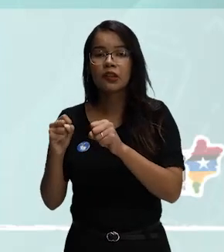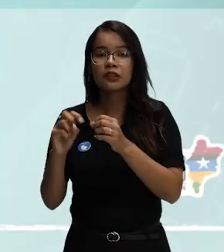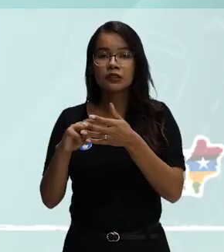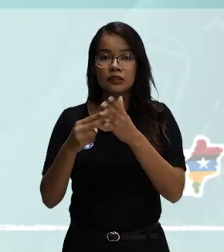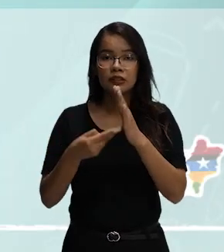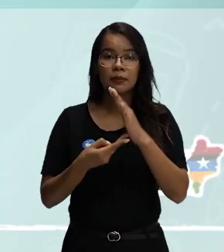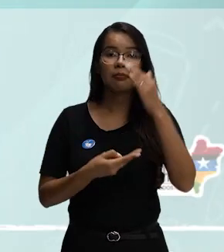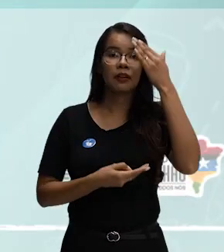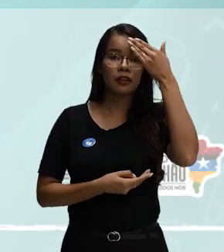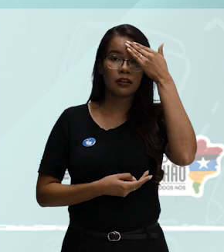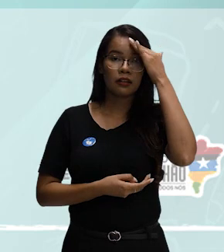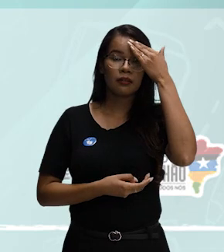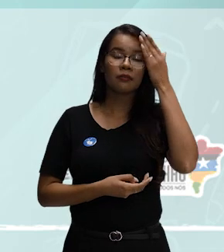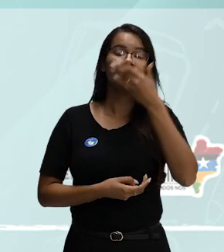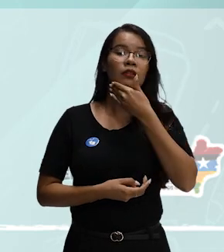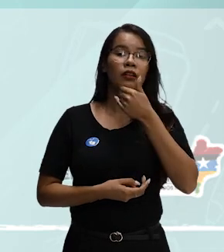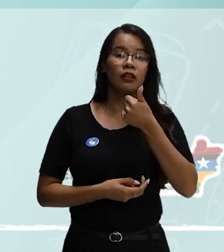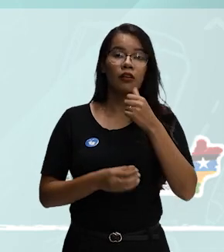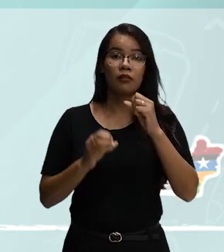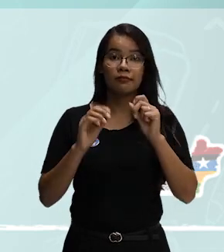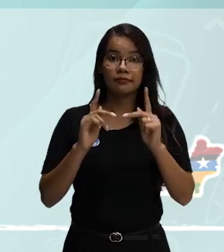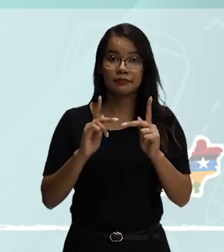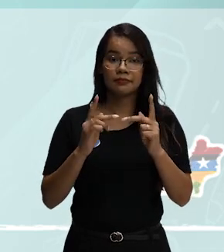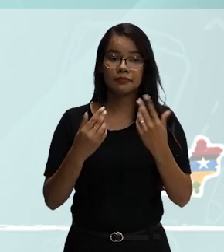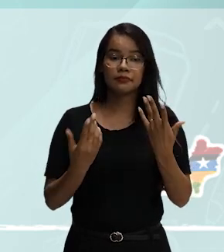bom? Então vamos continuar.